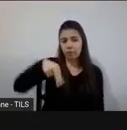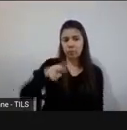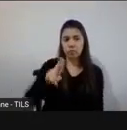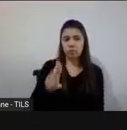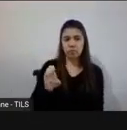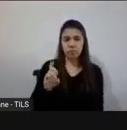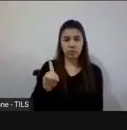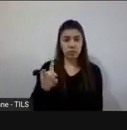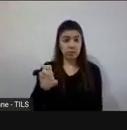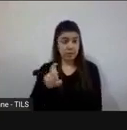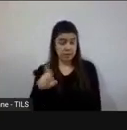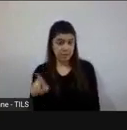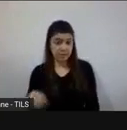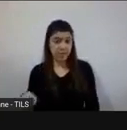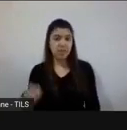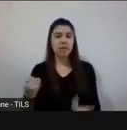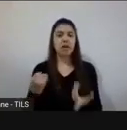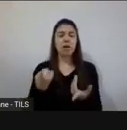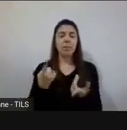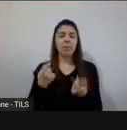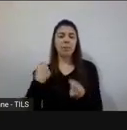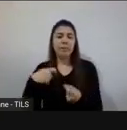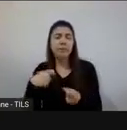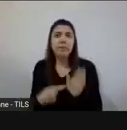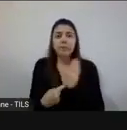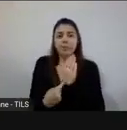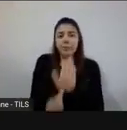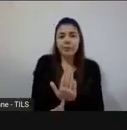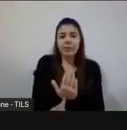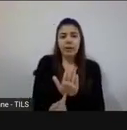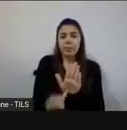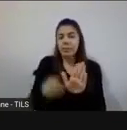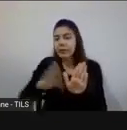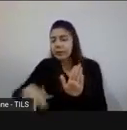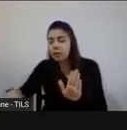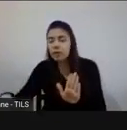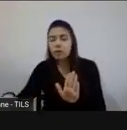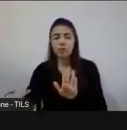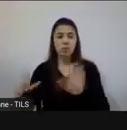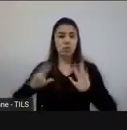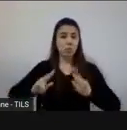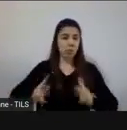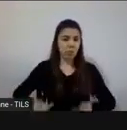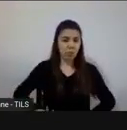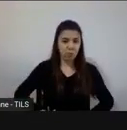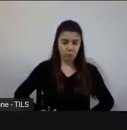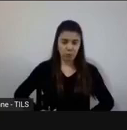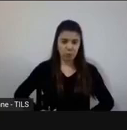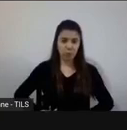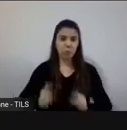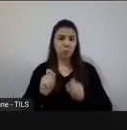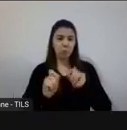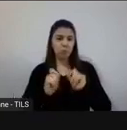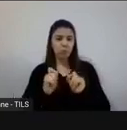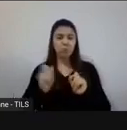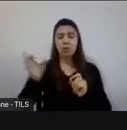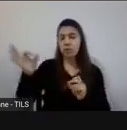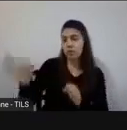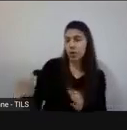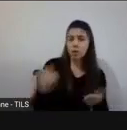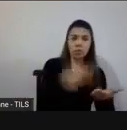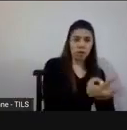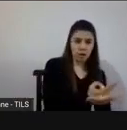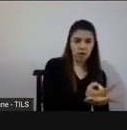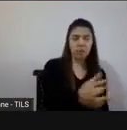O que é certo, o que é errado, o que se pode ou não se pode fazer. E aí, enquanto vocês falavam, eu ia lembrando da